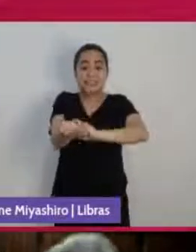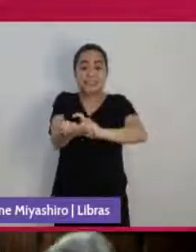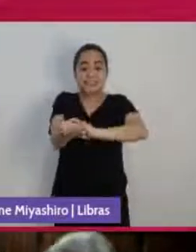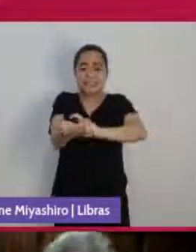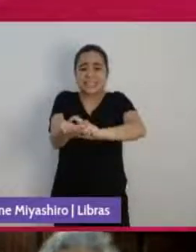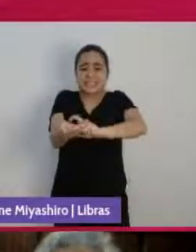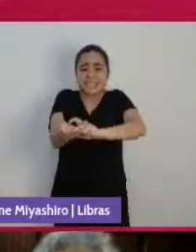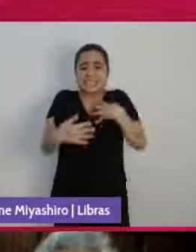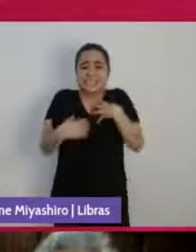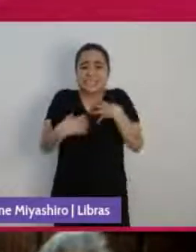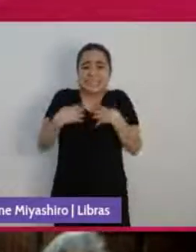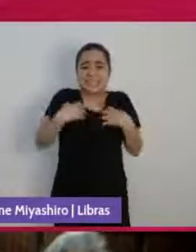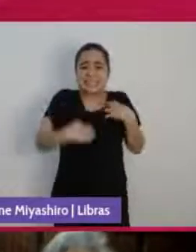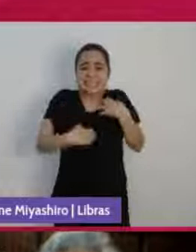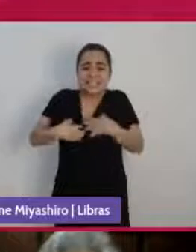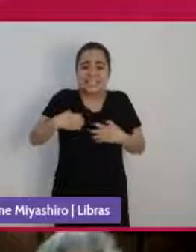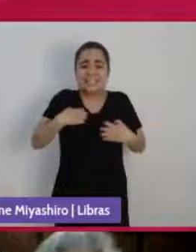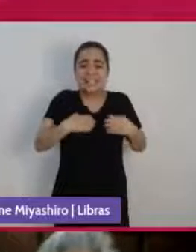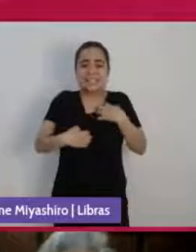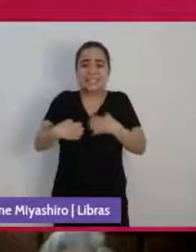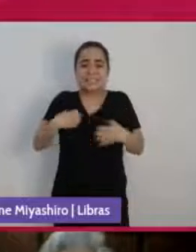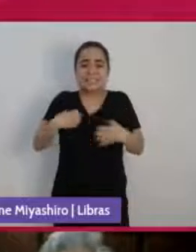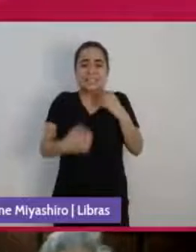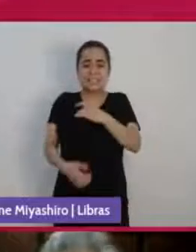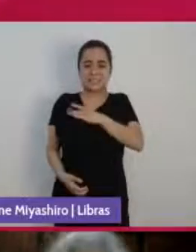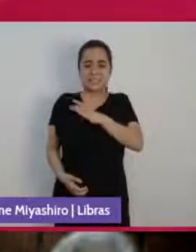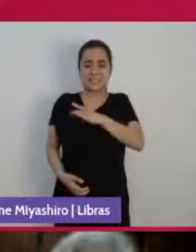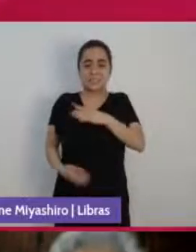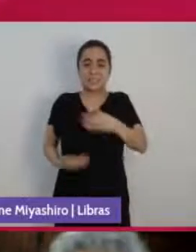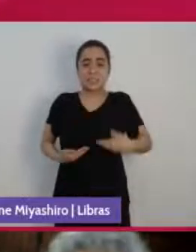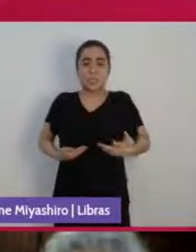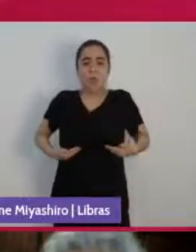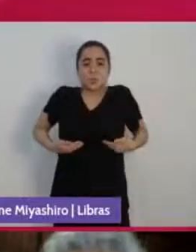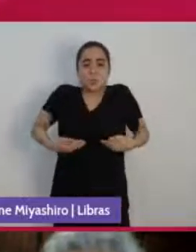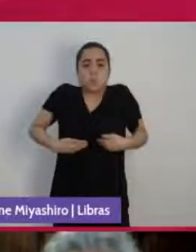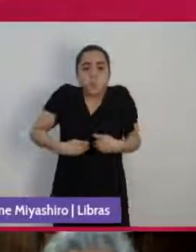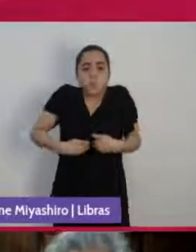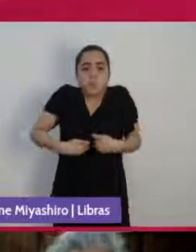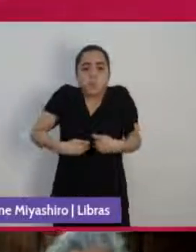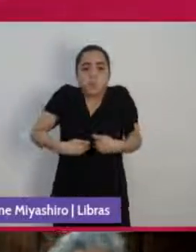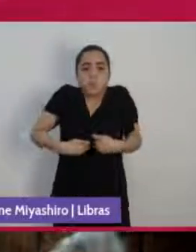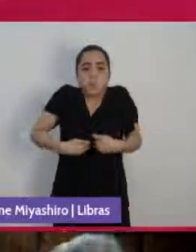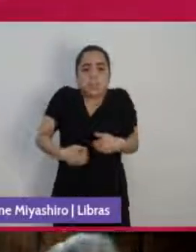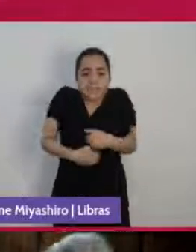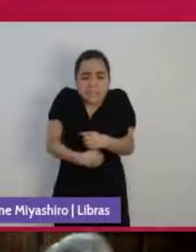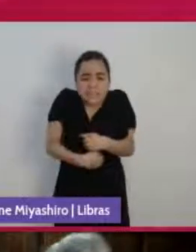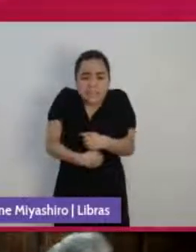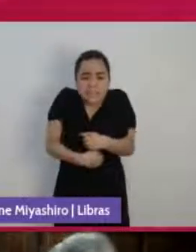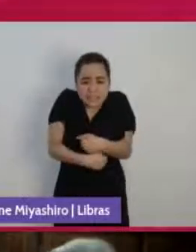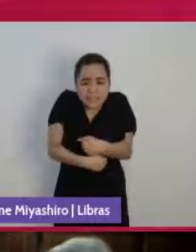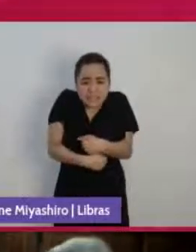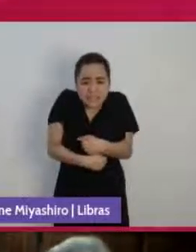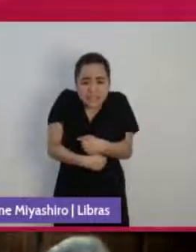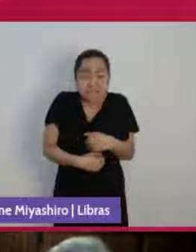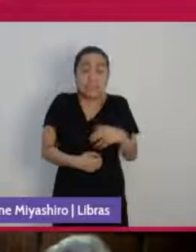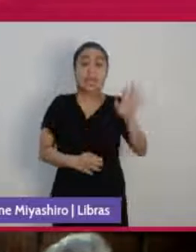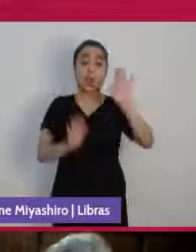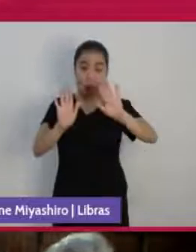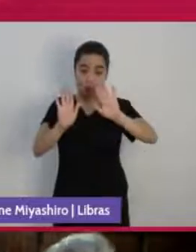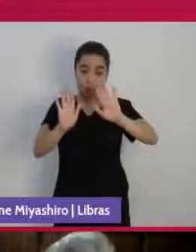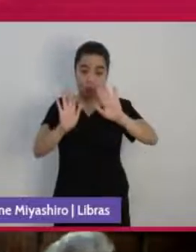nervosa, ansiosa, com medo, ela contrai a musculatura. E lembra que a mama